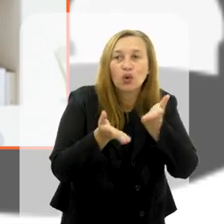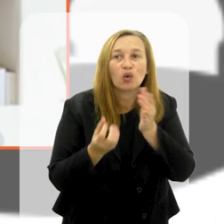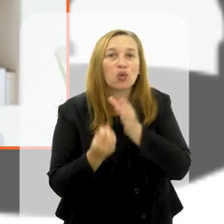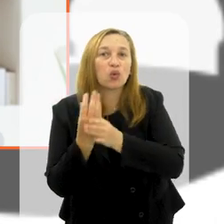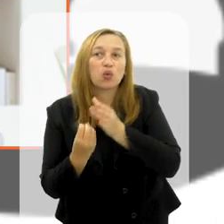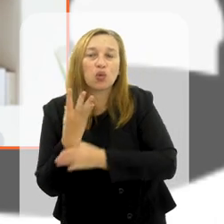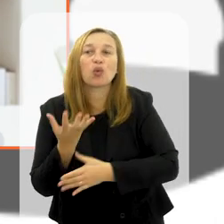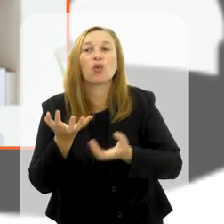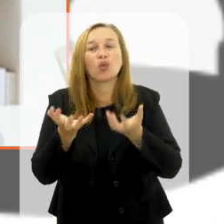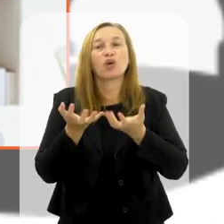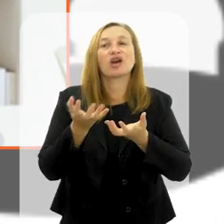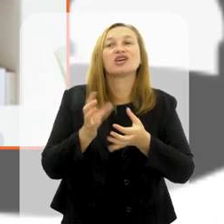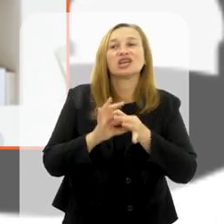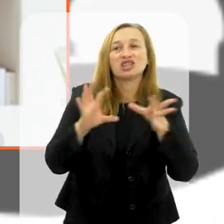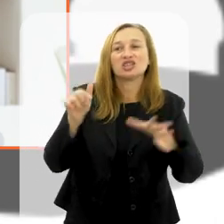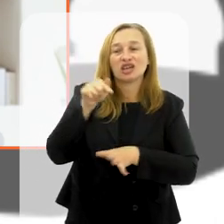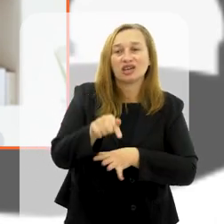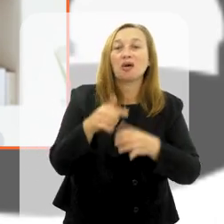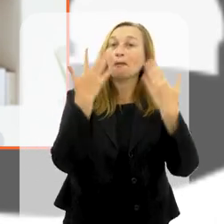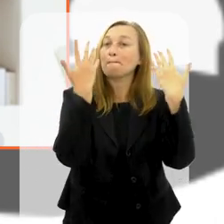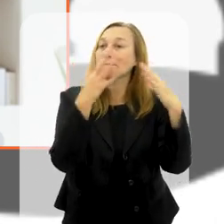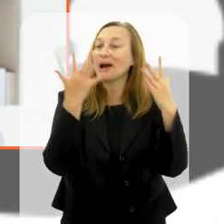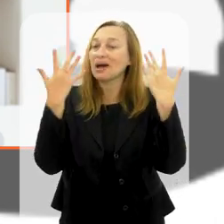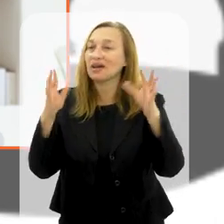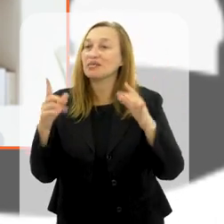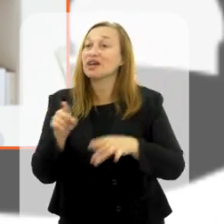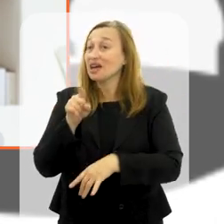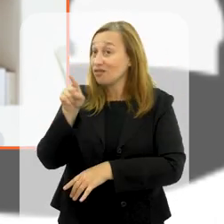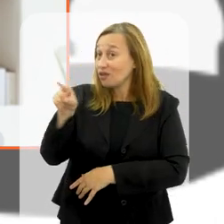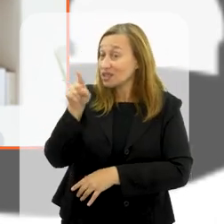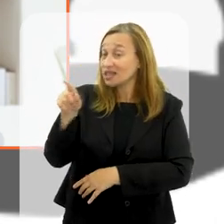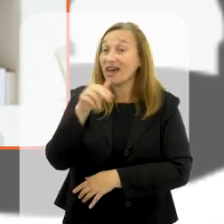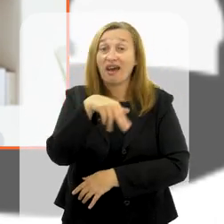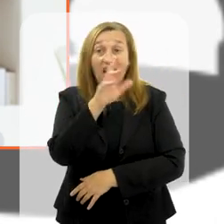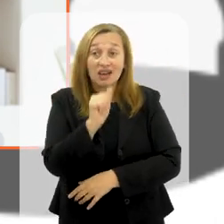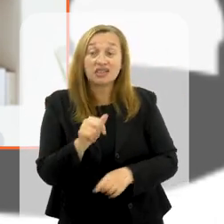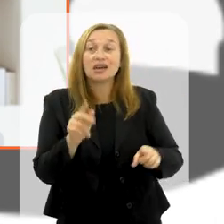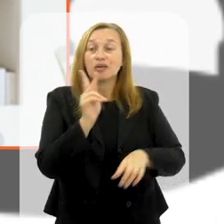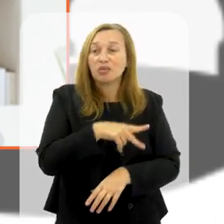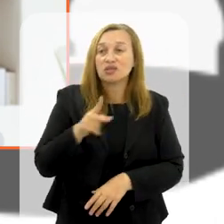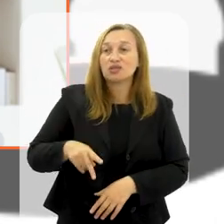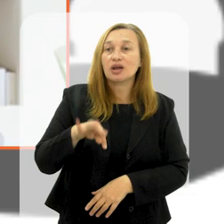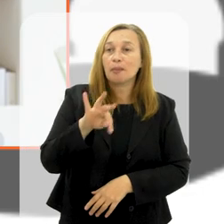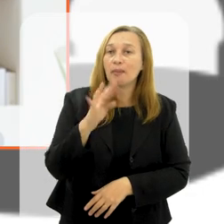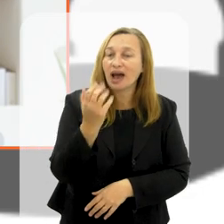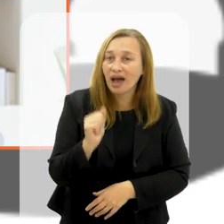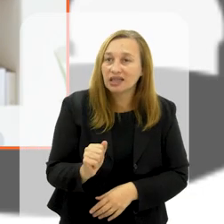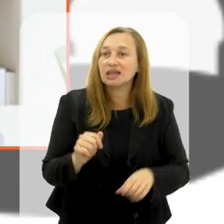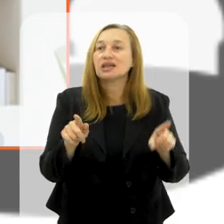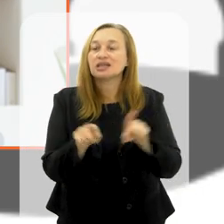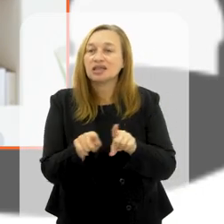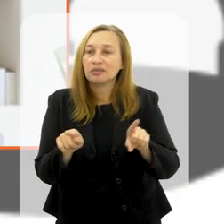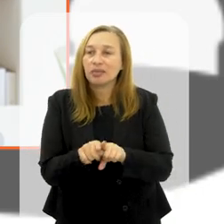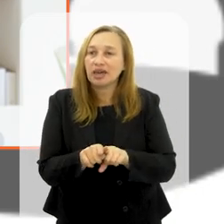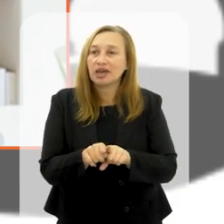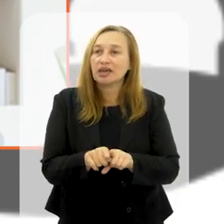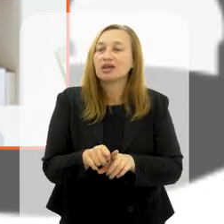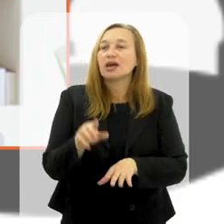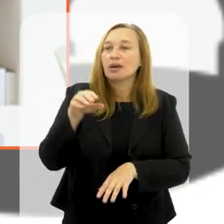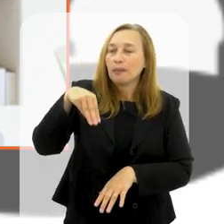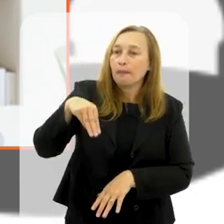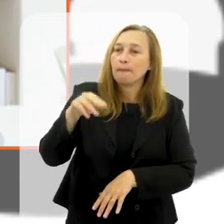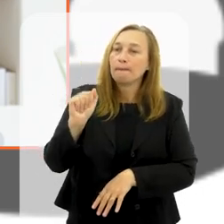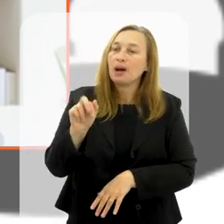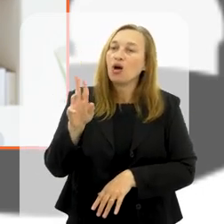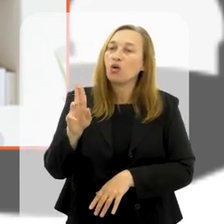cuidadosamente fabricando? E eu já quero deixar aqui o nosso parabéns, tanto a você, Ana, como para a professora Marta, para o nosso